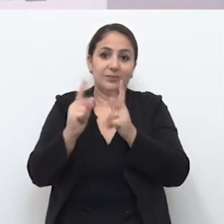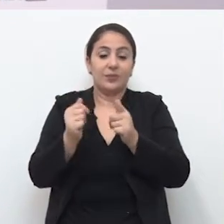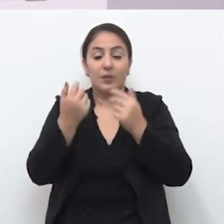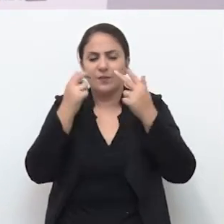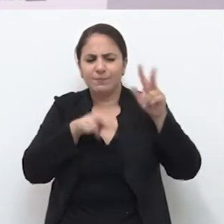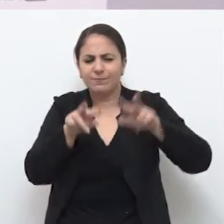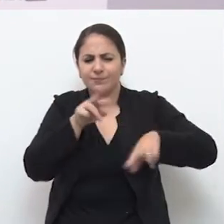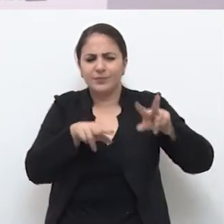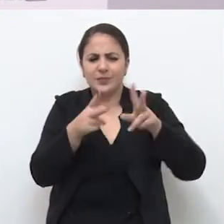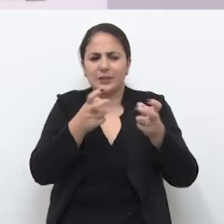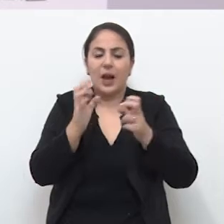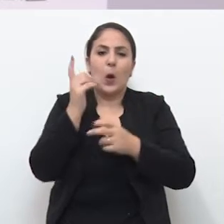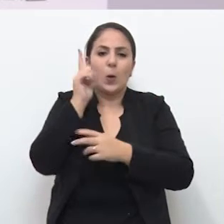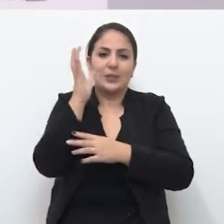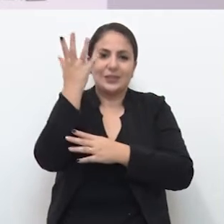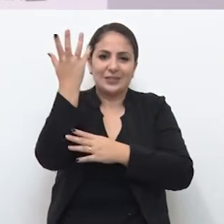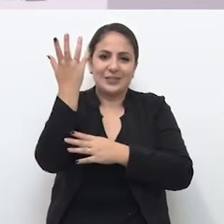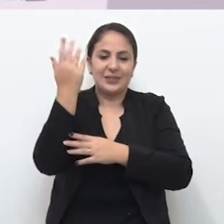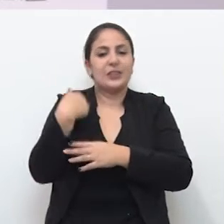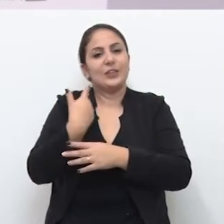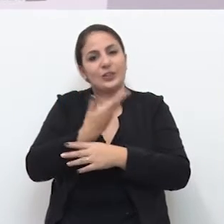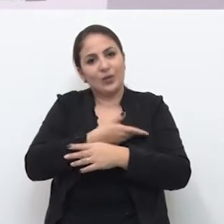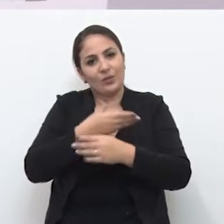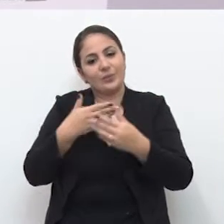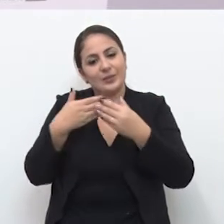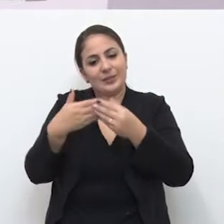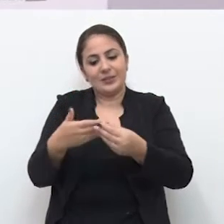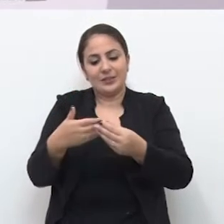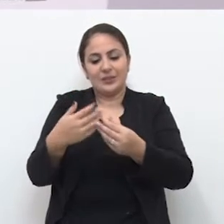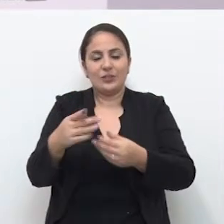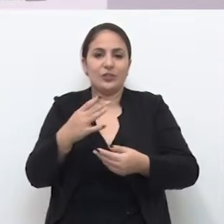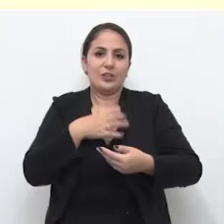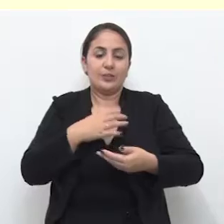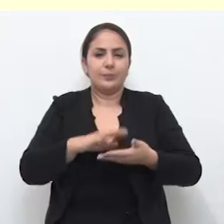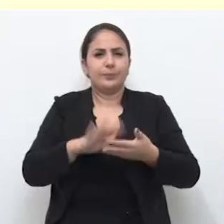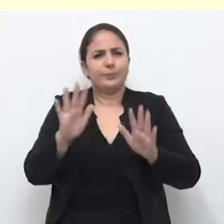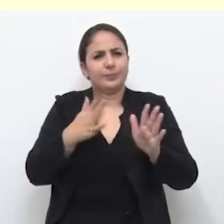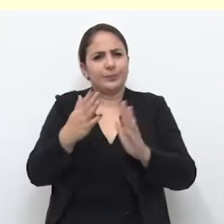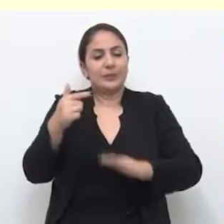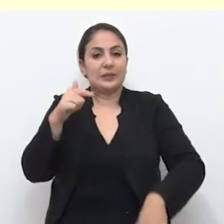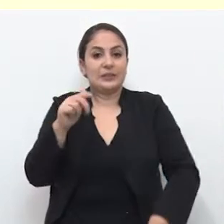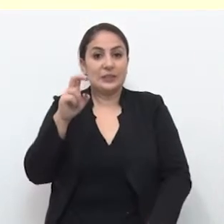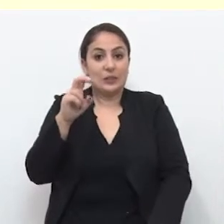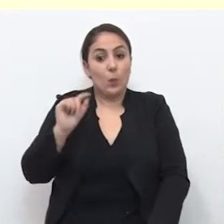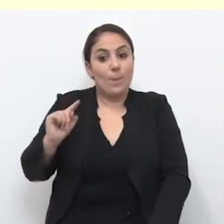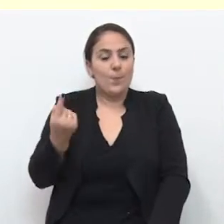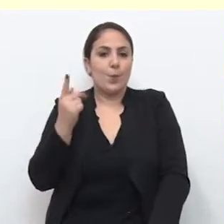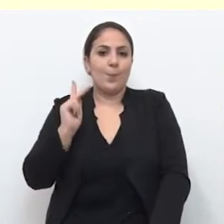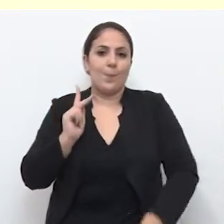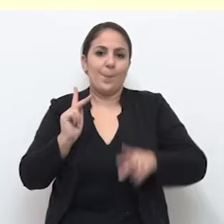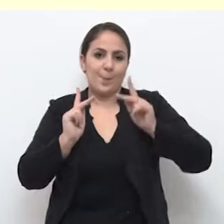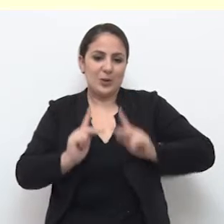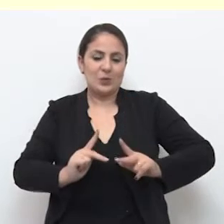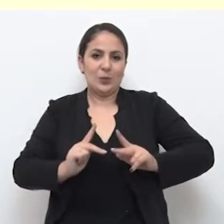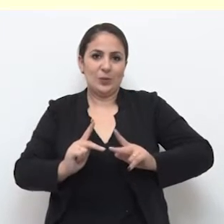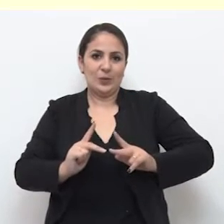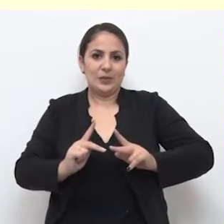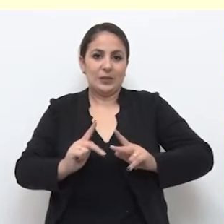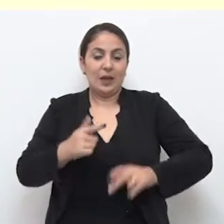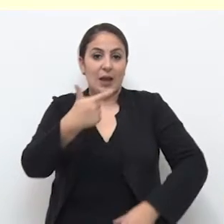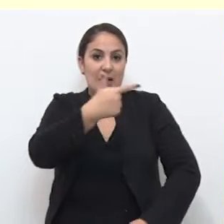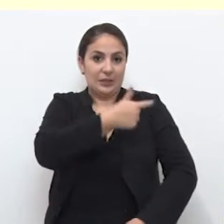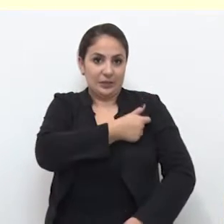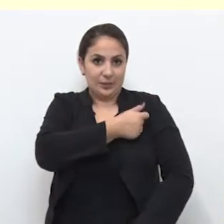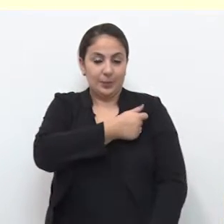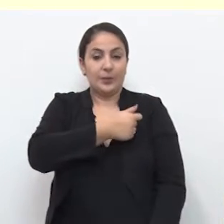é visível, que está acontecendo, e nós estamos encaminhando dessa forma. Cerca de 75 mil pessoas foram